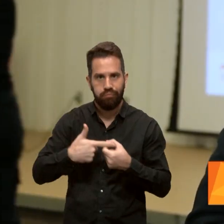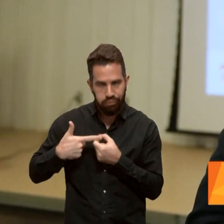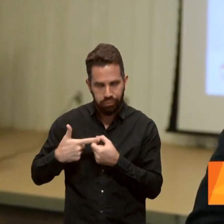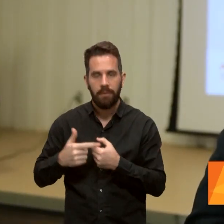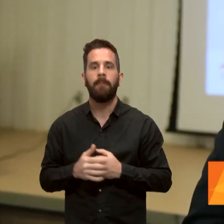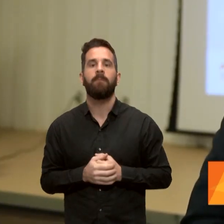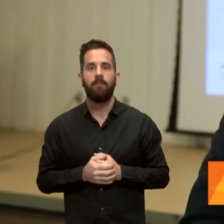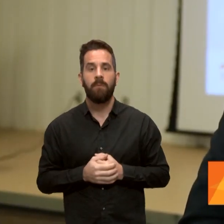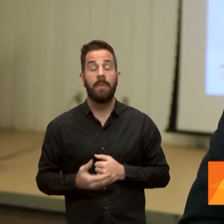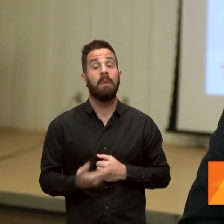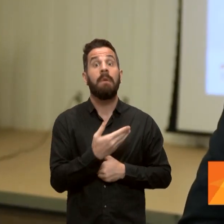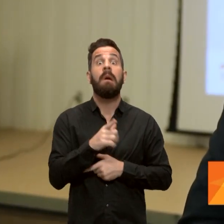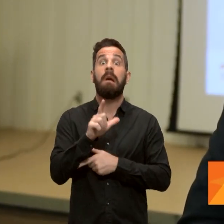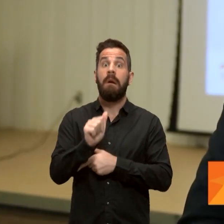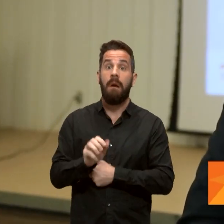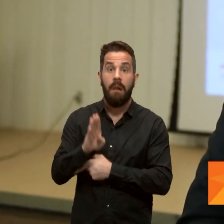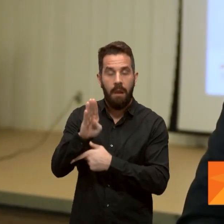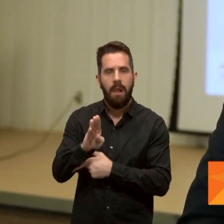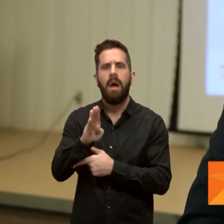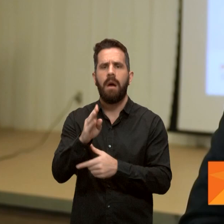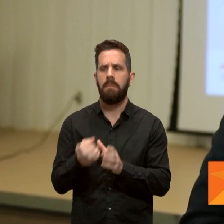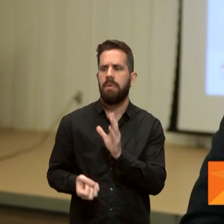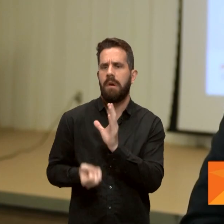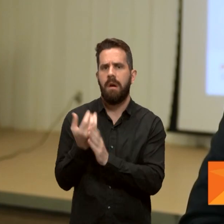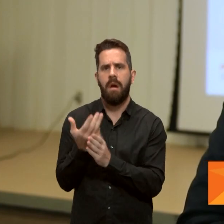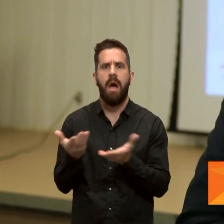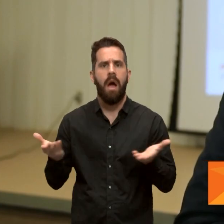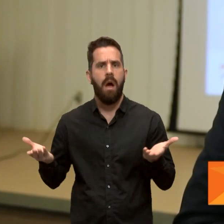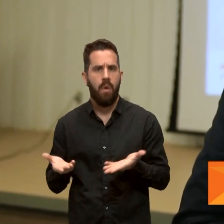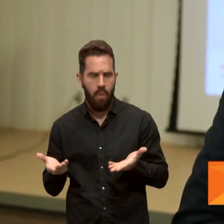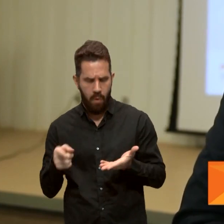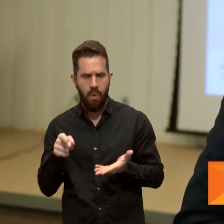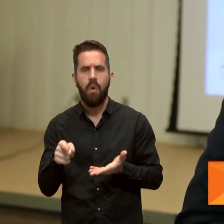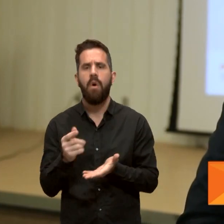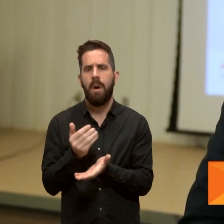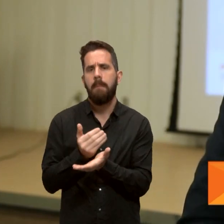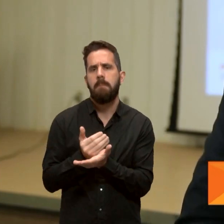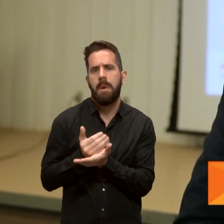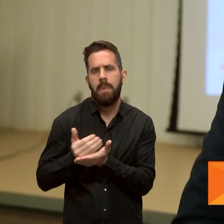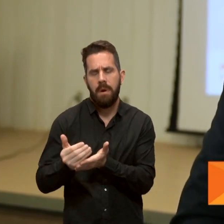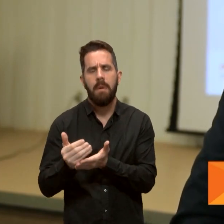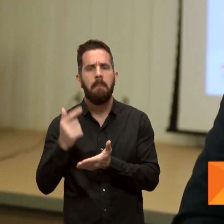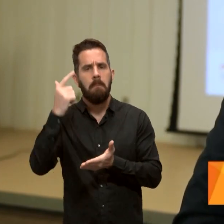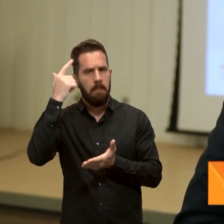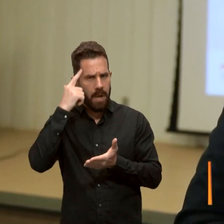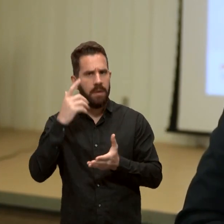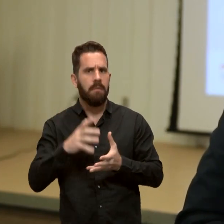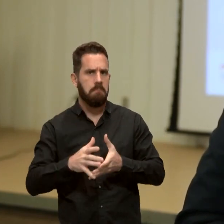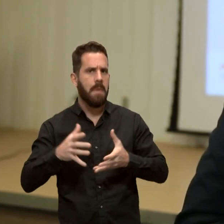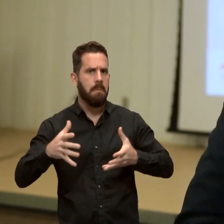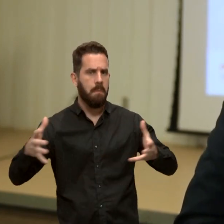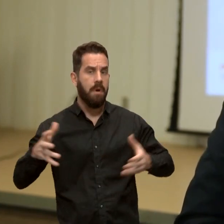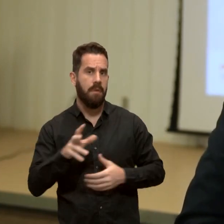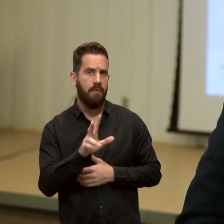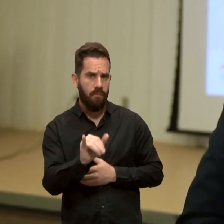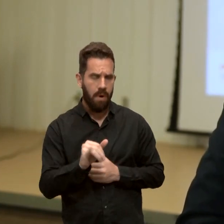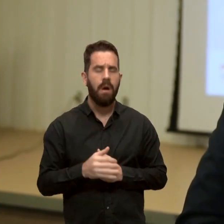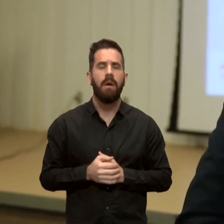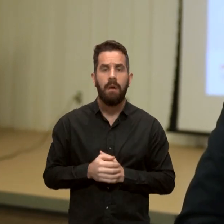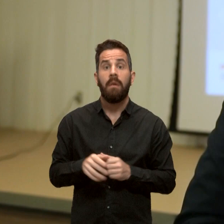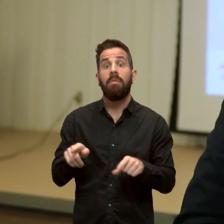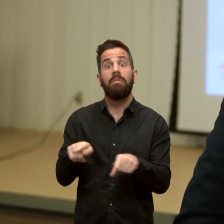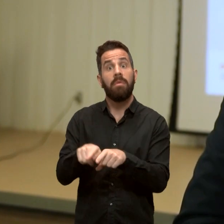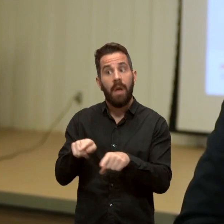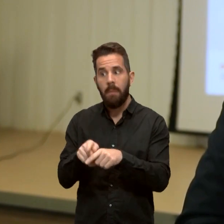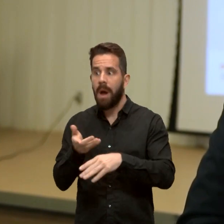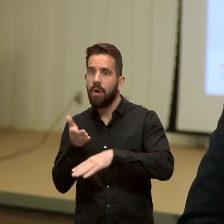Ele foi expandido um pouquinho em questão da área física dele. A gente já estamos trabalhando numa outra expansão. E ele vai contribuir para a formação de recursos humanos, geração